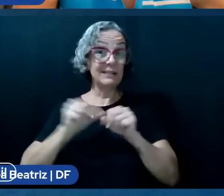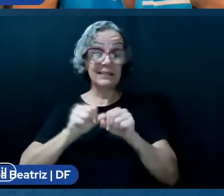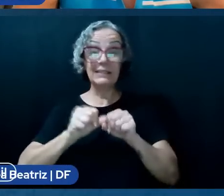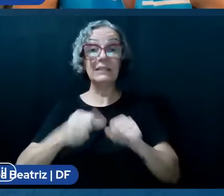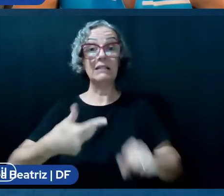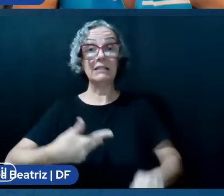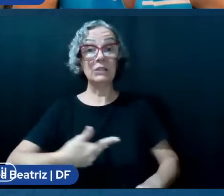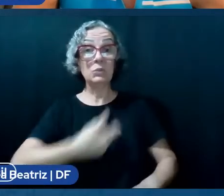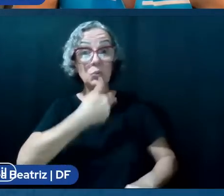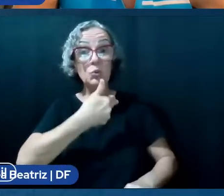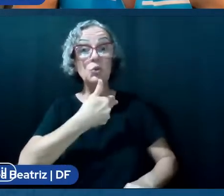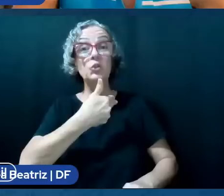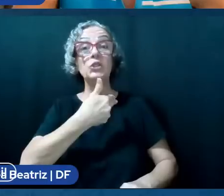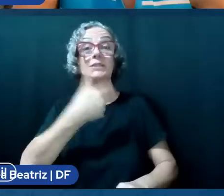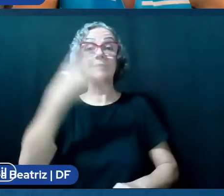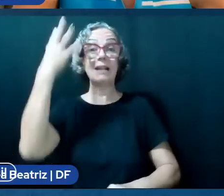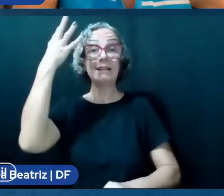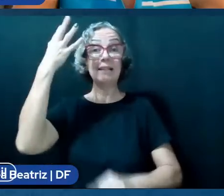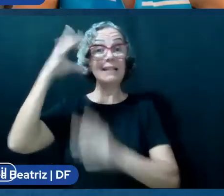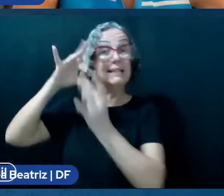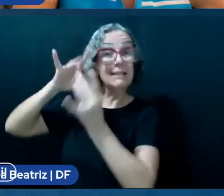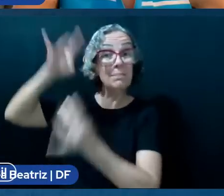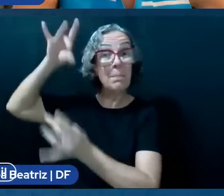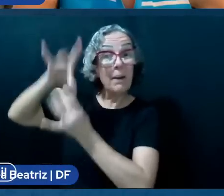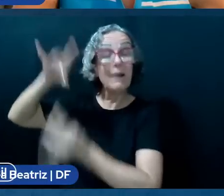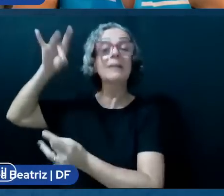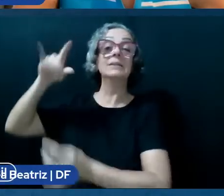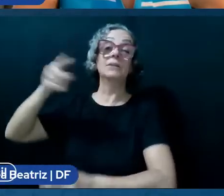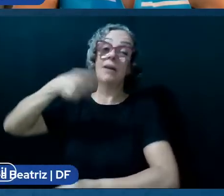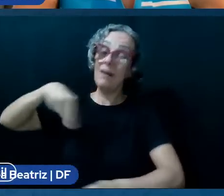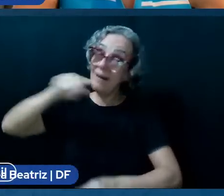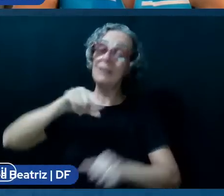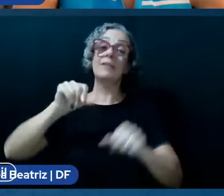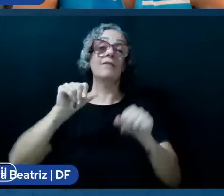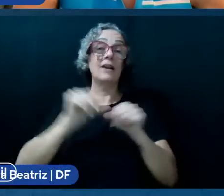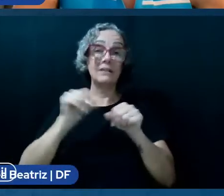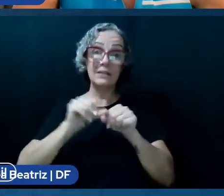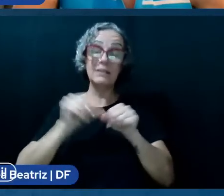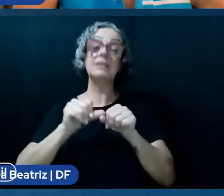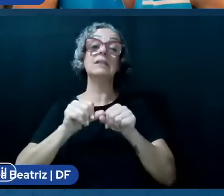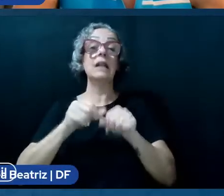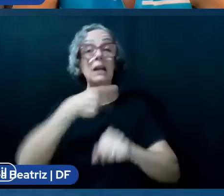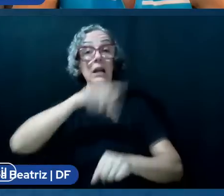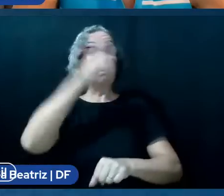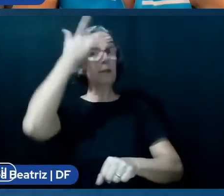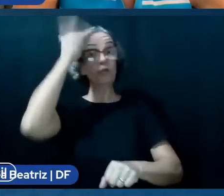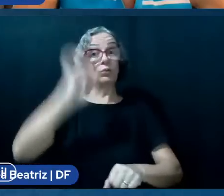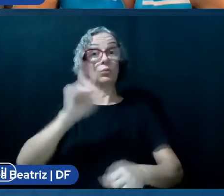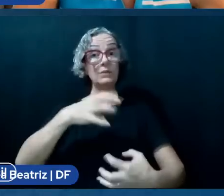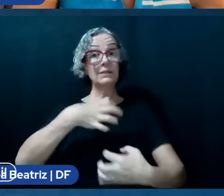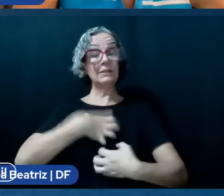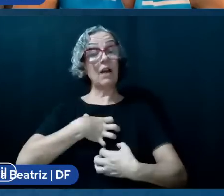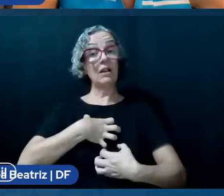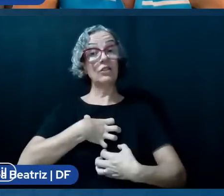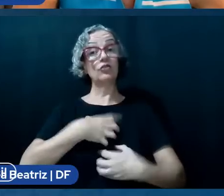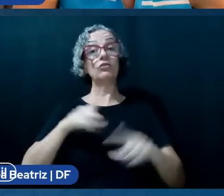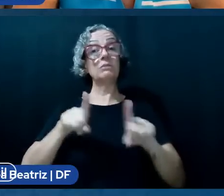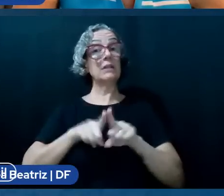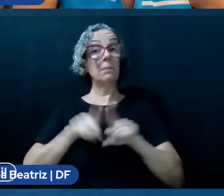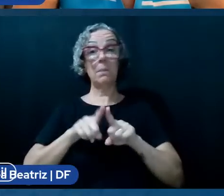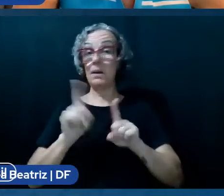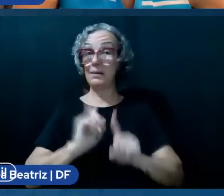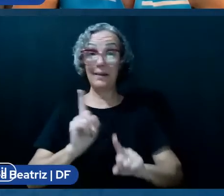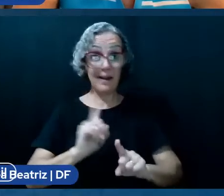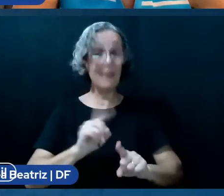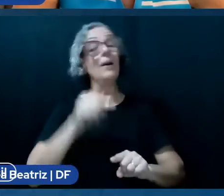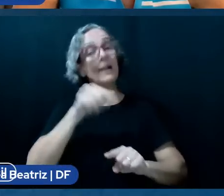intervenção. Por quê? Porque provavelmente naquele momento também ele transmitia alguma energia, magnetismo, que fazia com que a